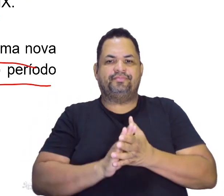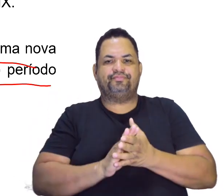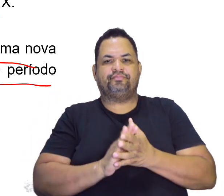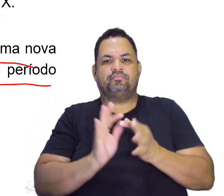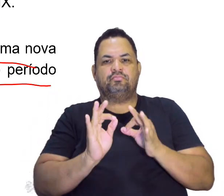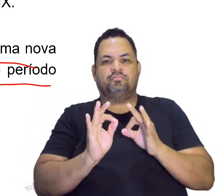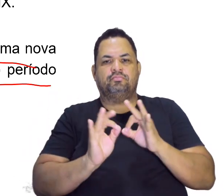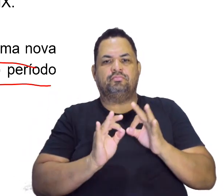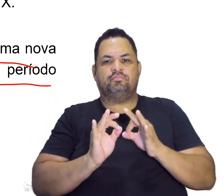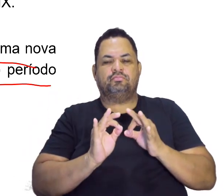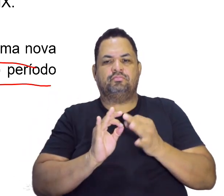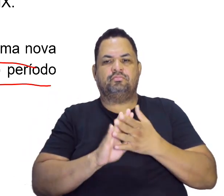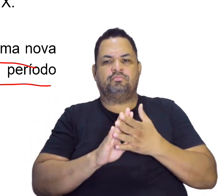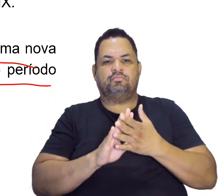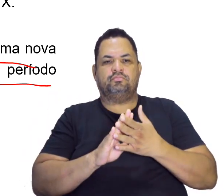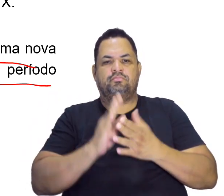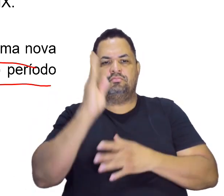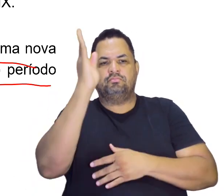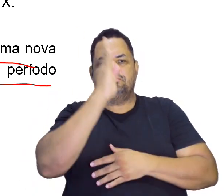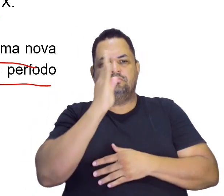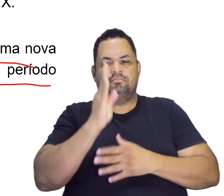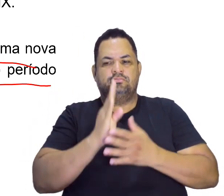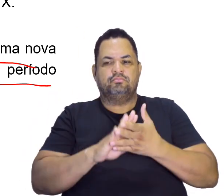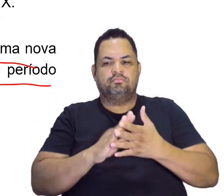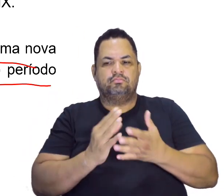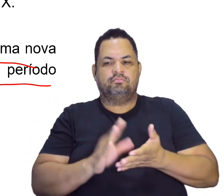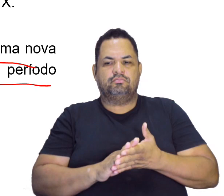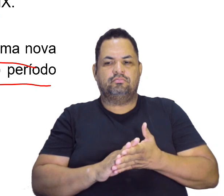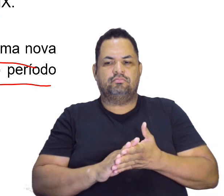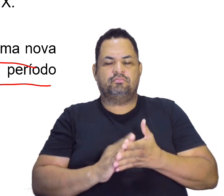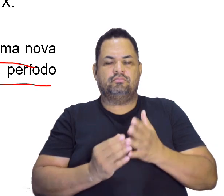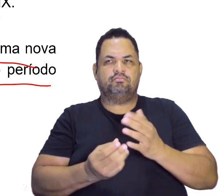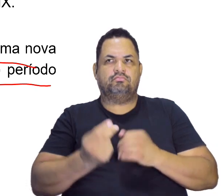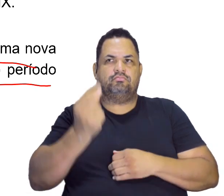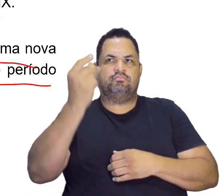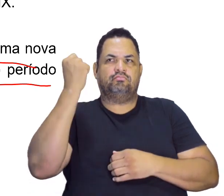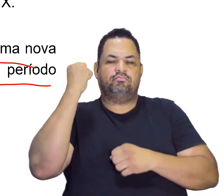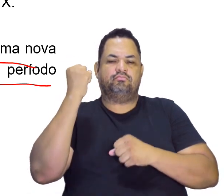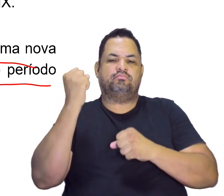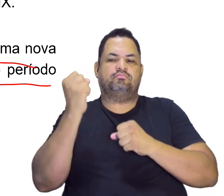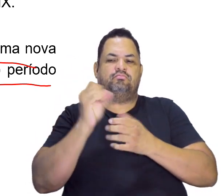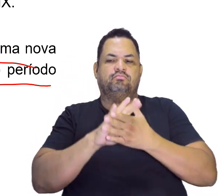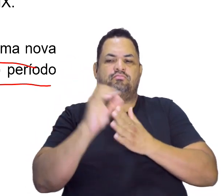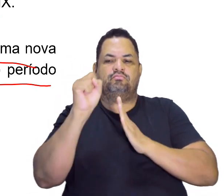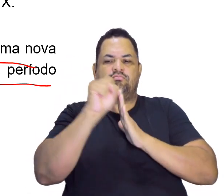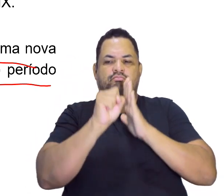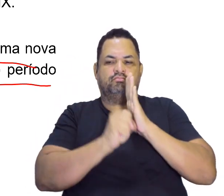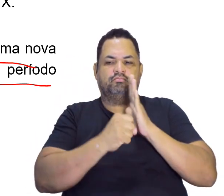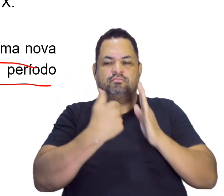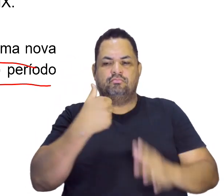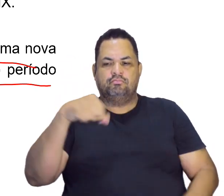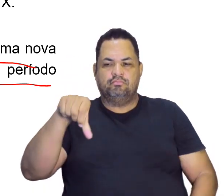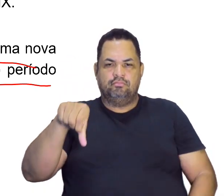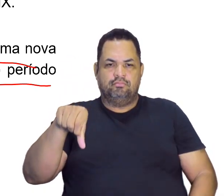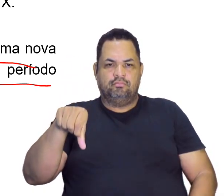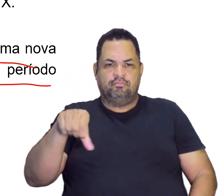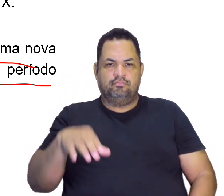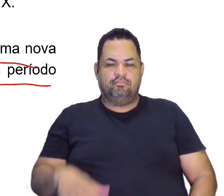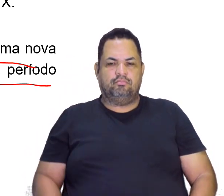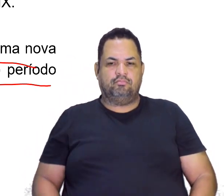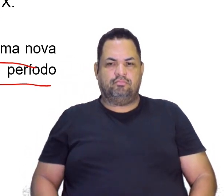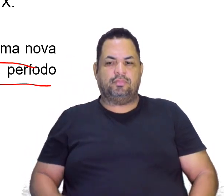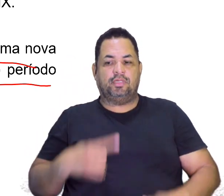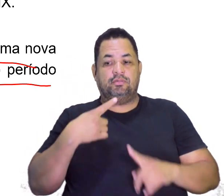né, que estava no Brasil desde o século XIX, tá bom? Então, esses